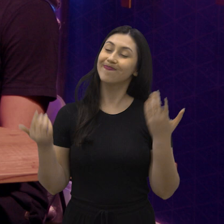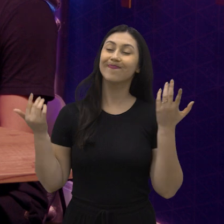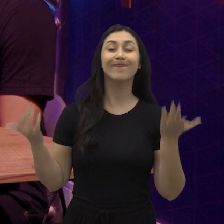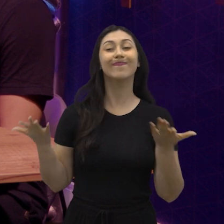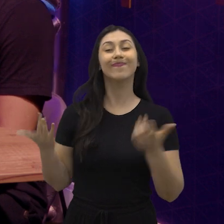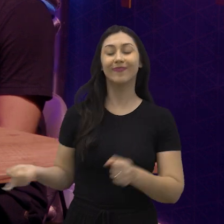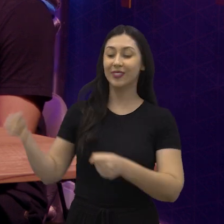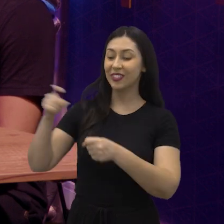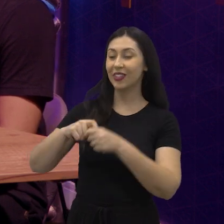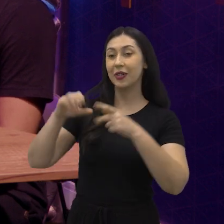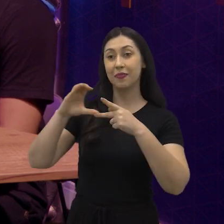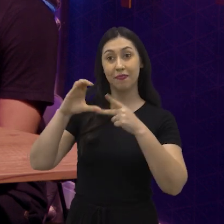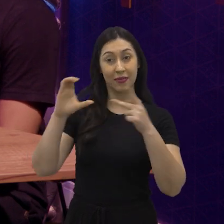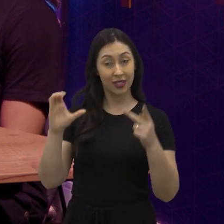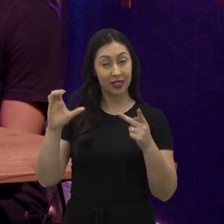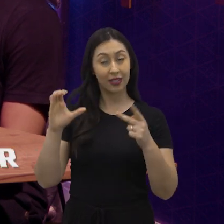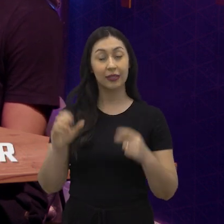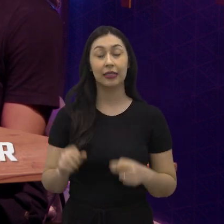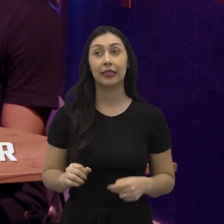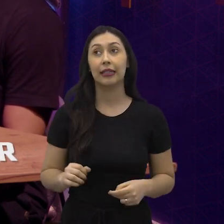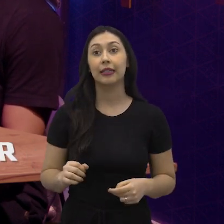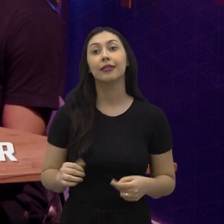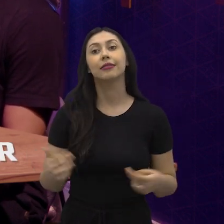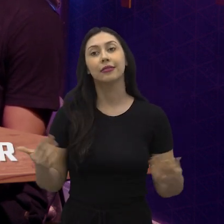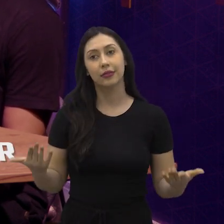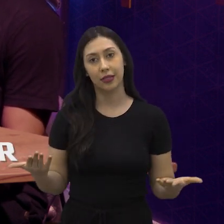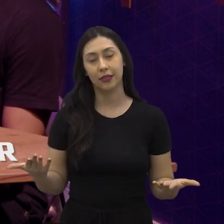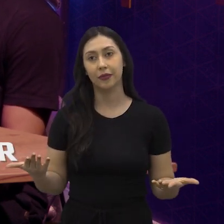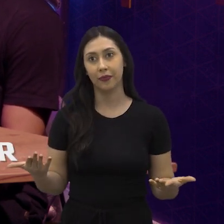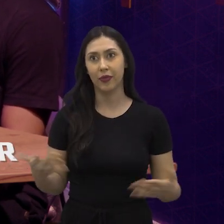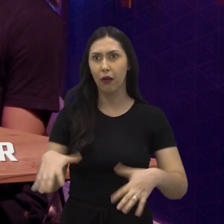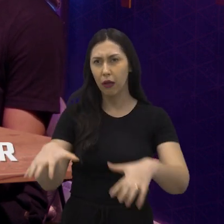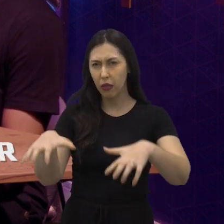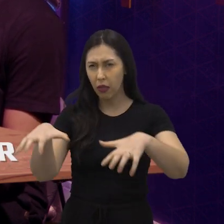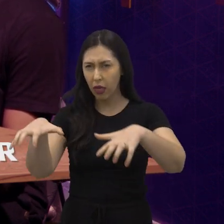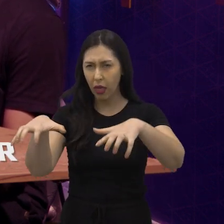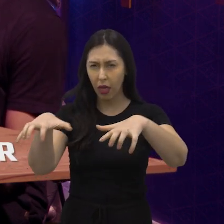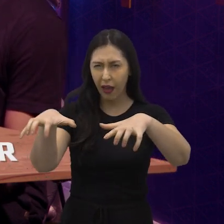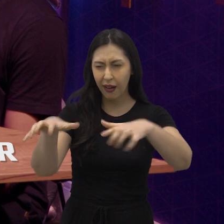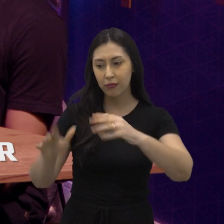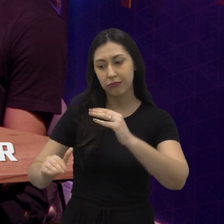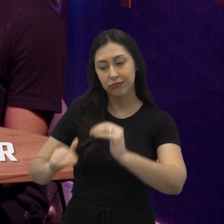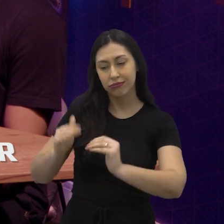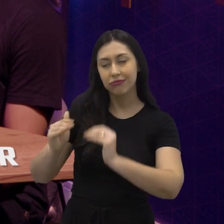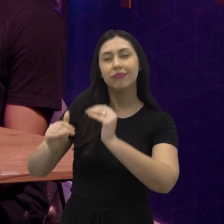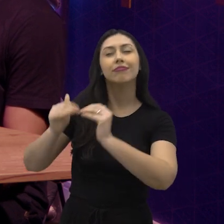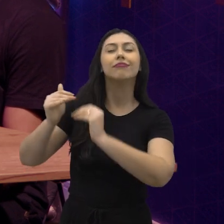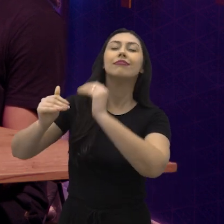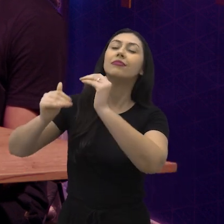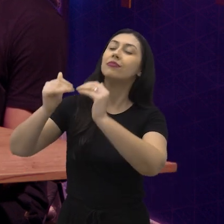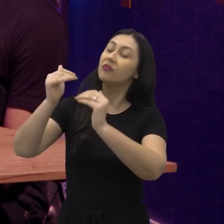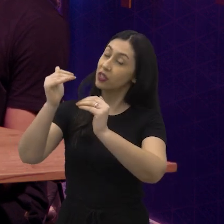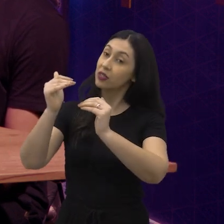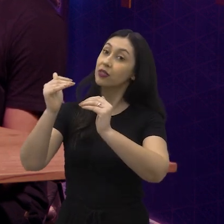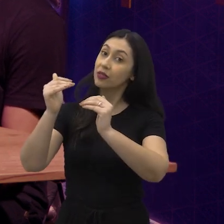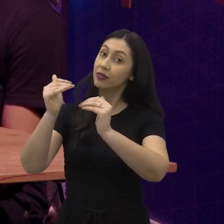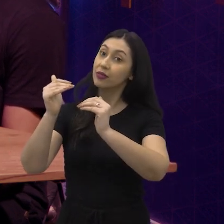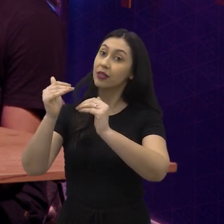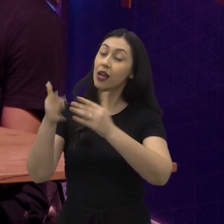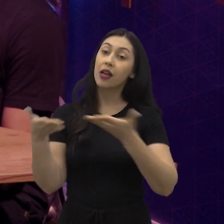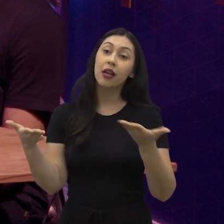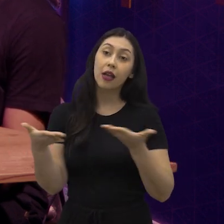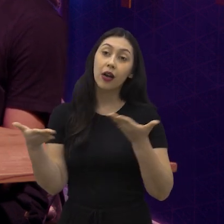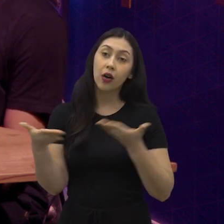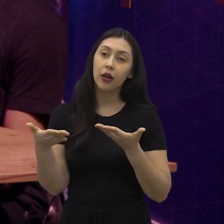É isso aí, de volta como pode ser. E Vicky, a gente chegou, o terror ele foi evoluindo, a gente viu aí, e até chegar